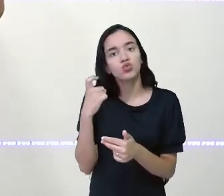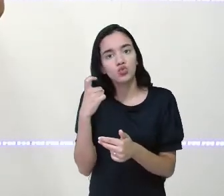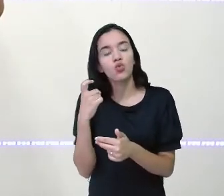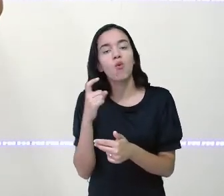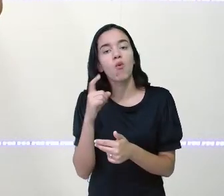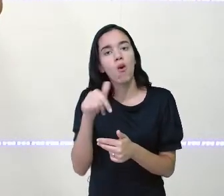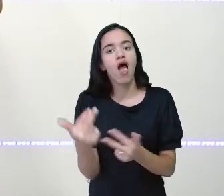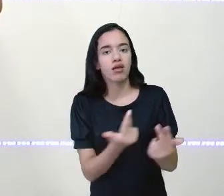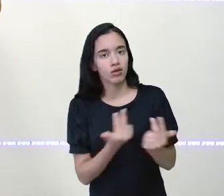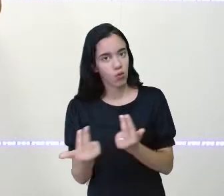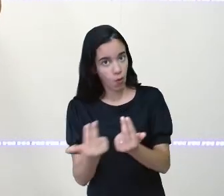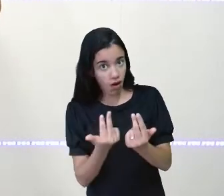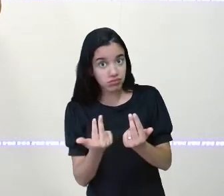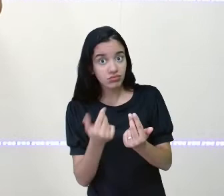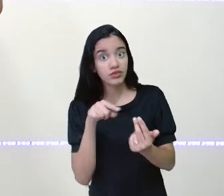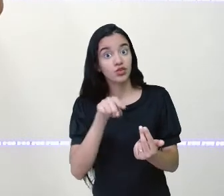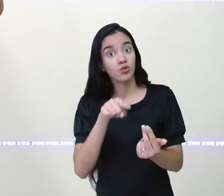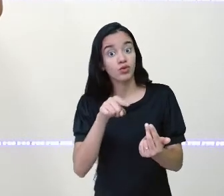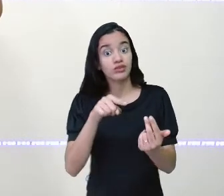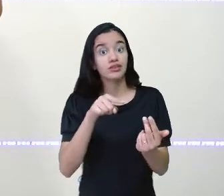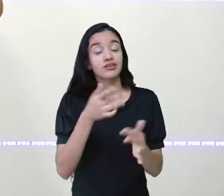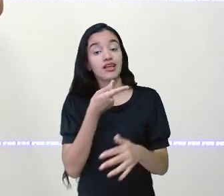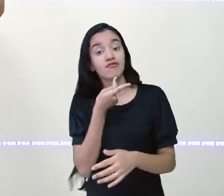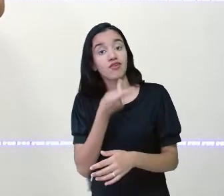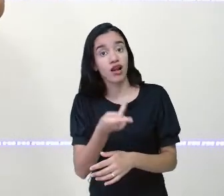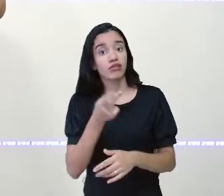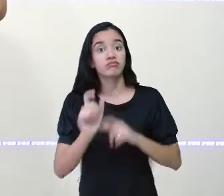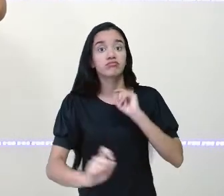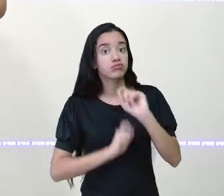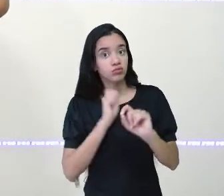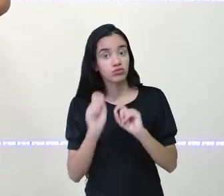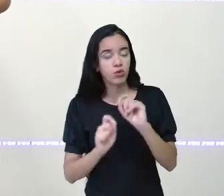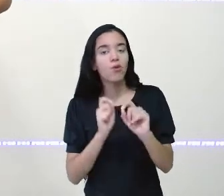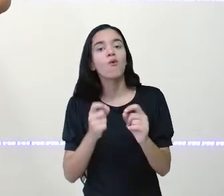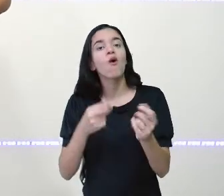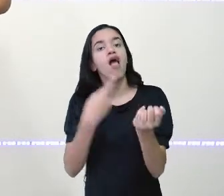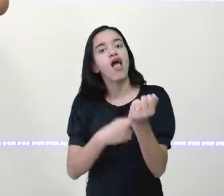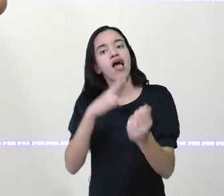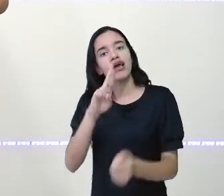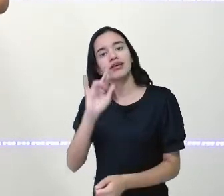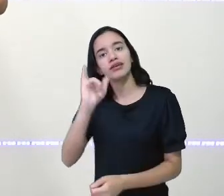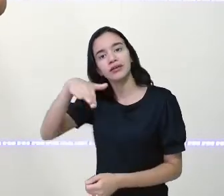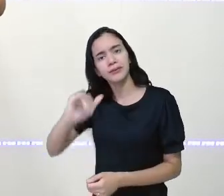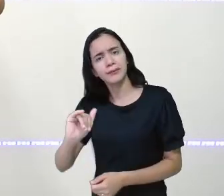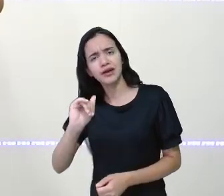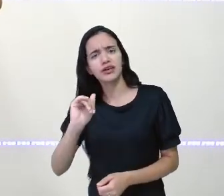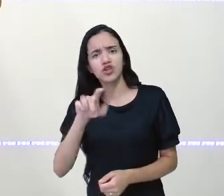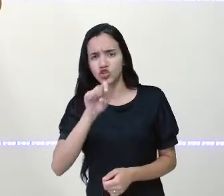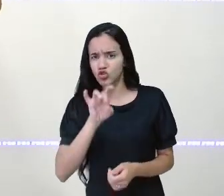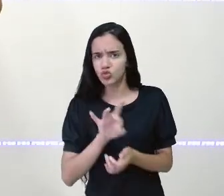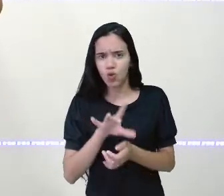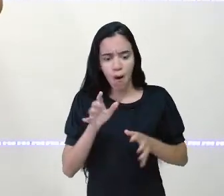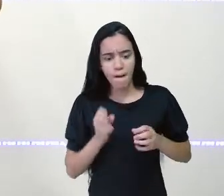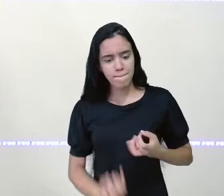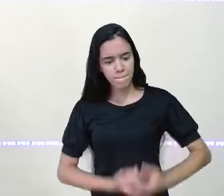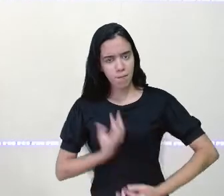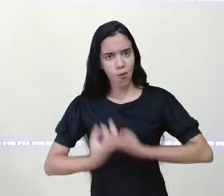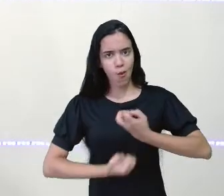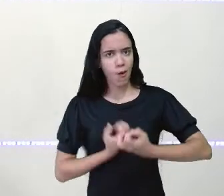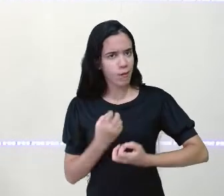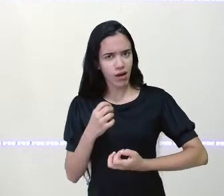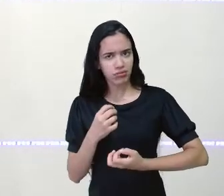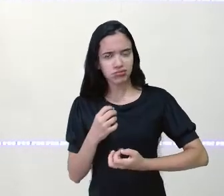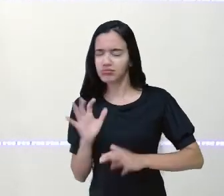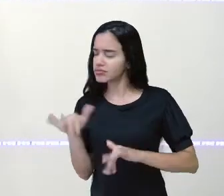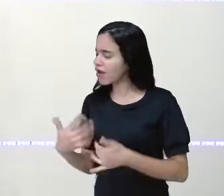final que a outra, então você está falando através de rimas. Só encontramos rimas em poemas? Será?